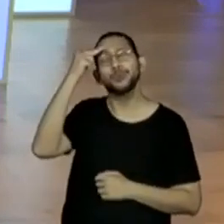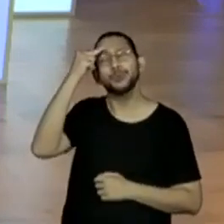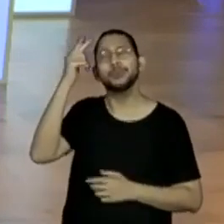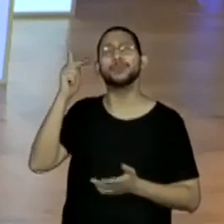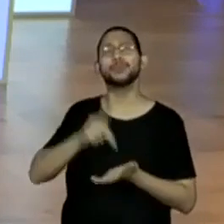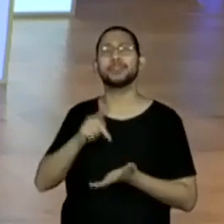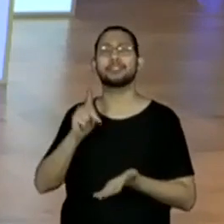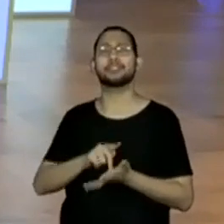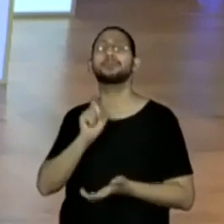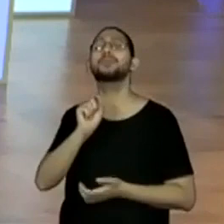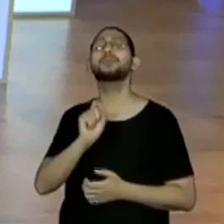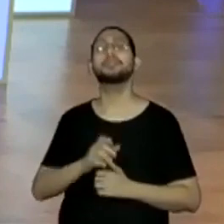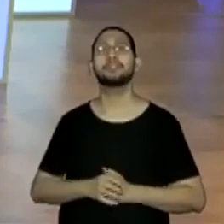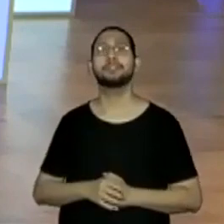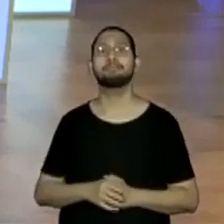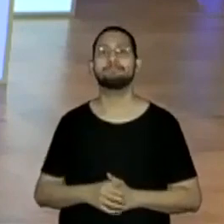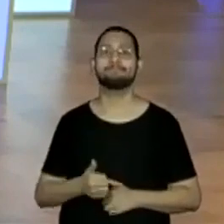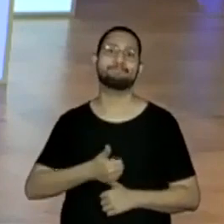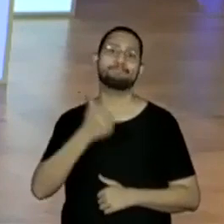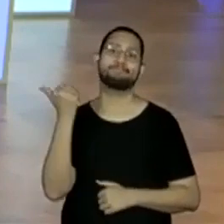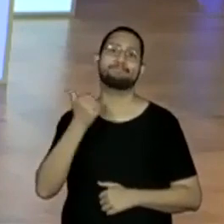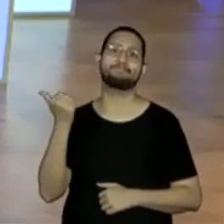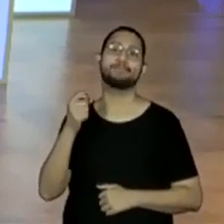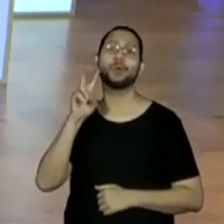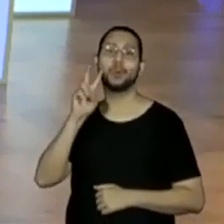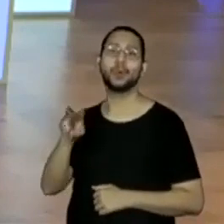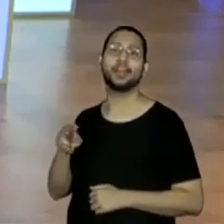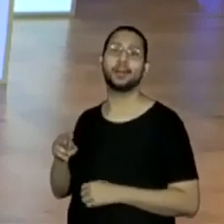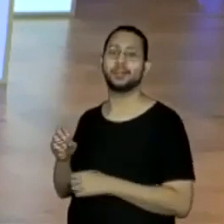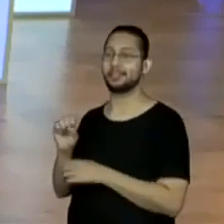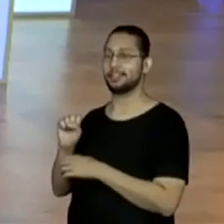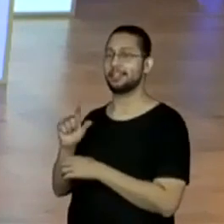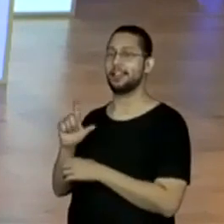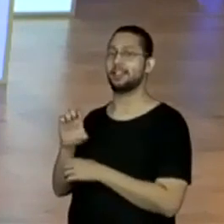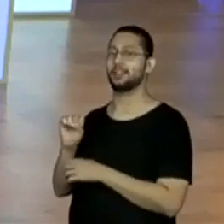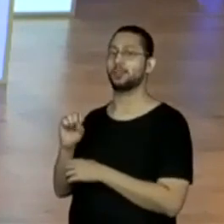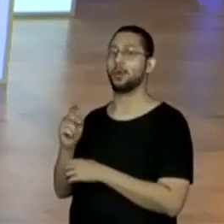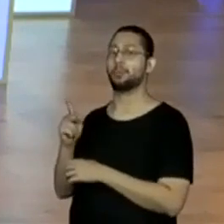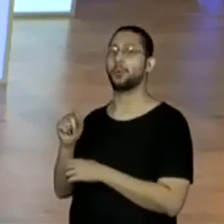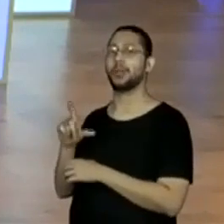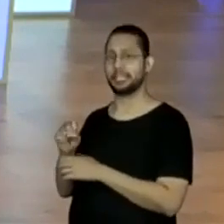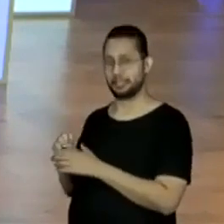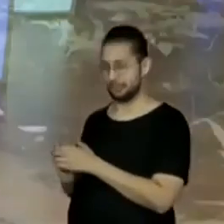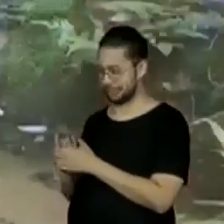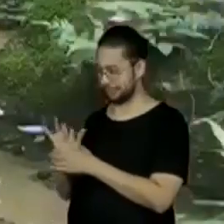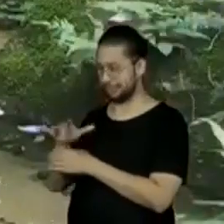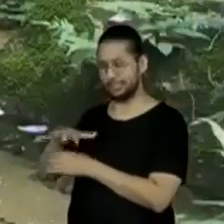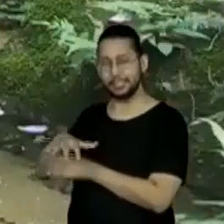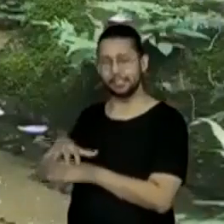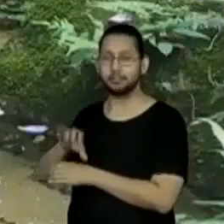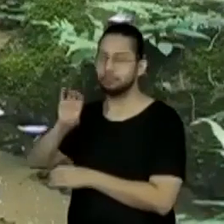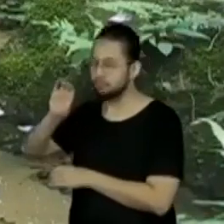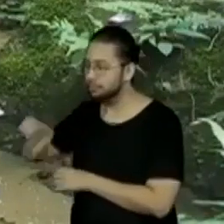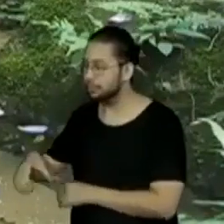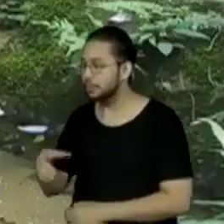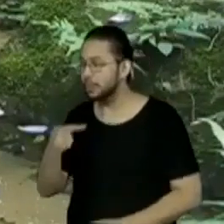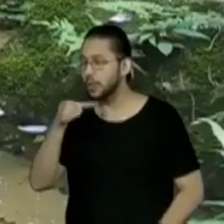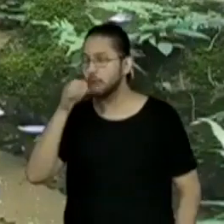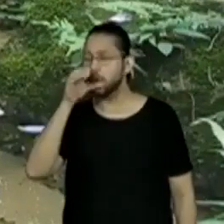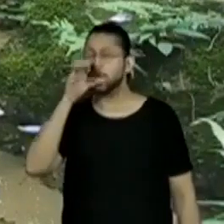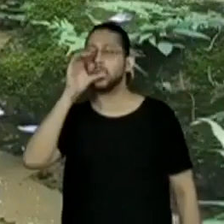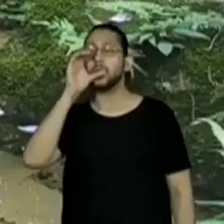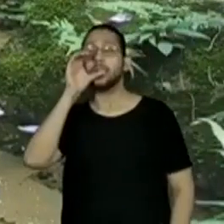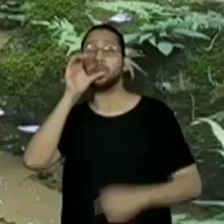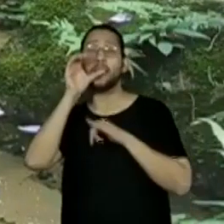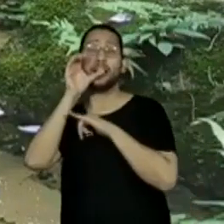verdade, olha só, é chegar aqui em Salesópolis, colocar um copo e beber essa água. E falar, eu estou bebendo a água do Rio